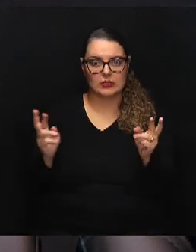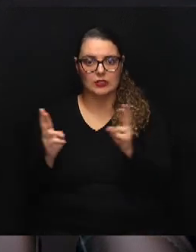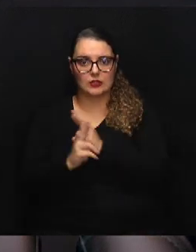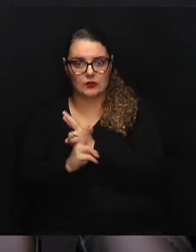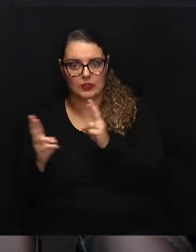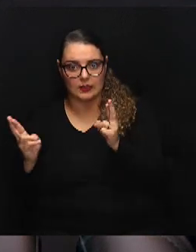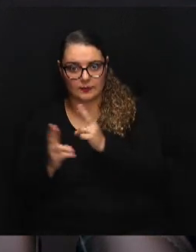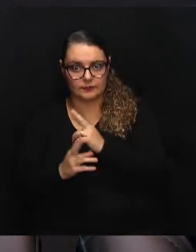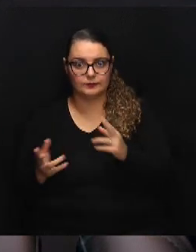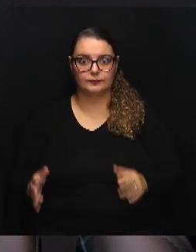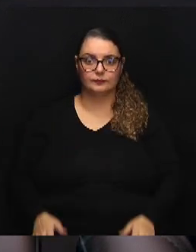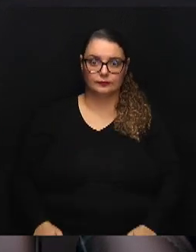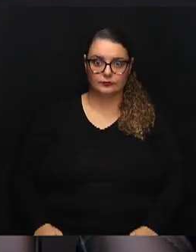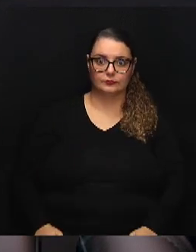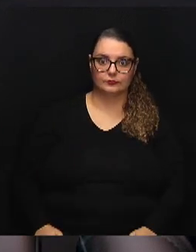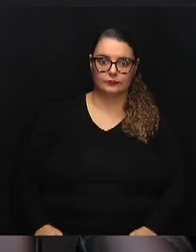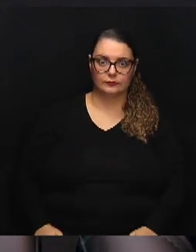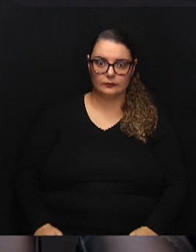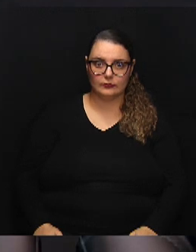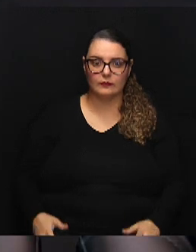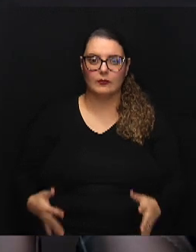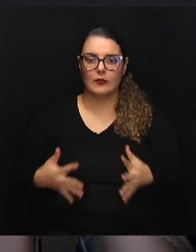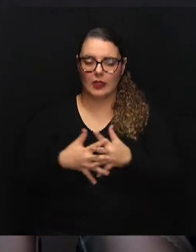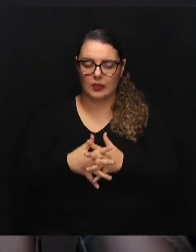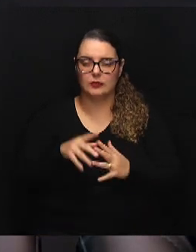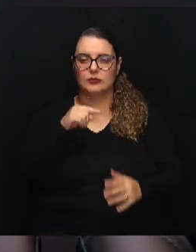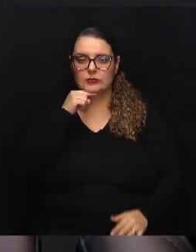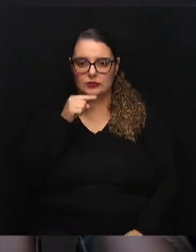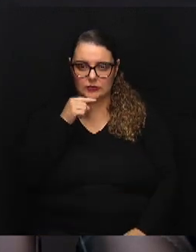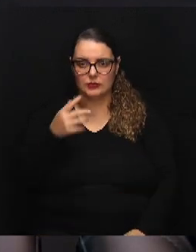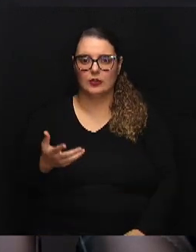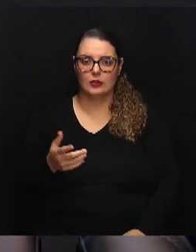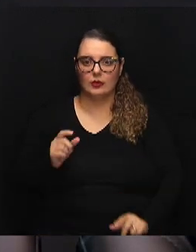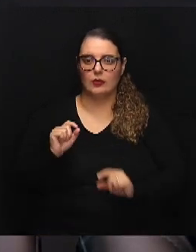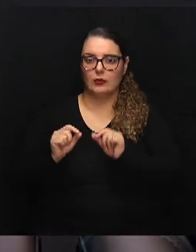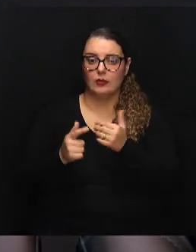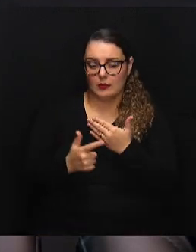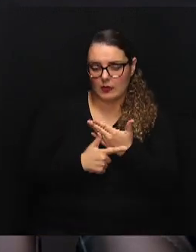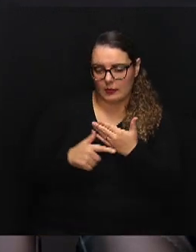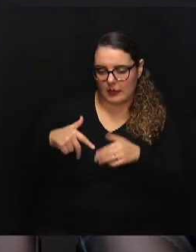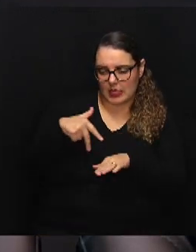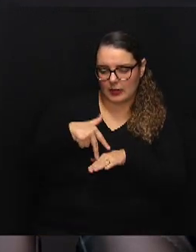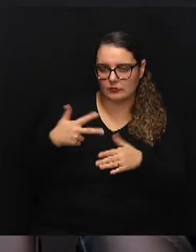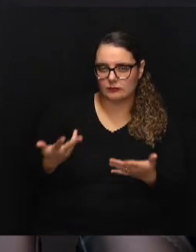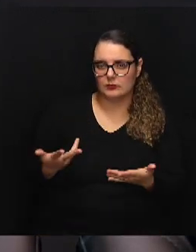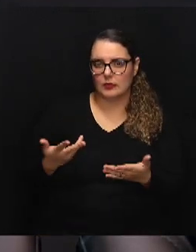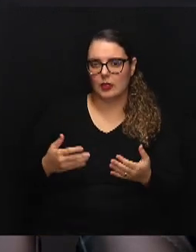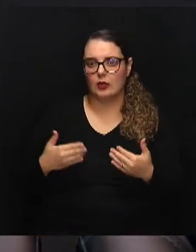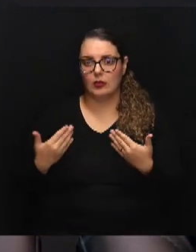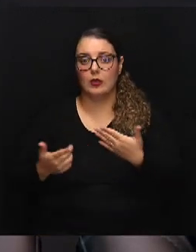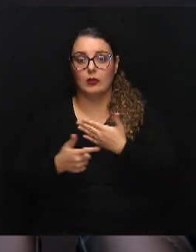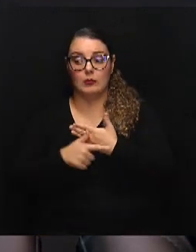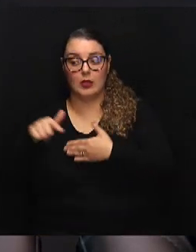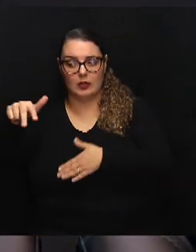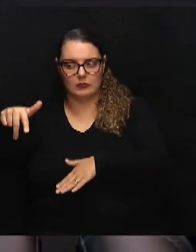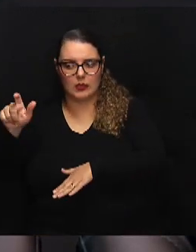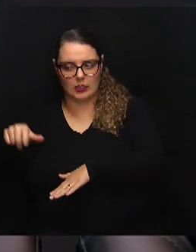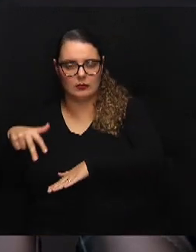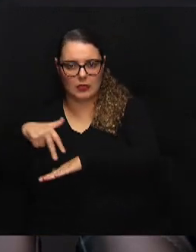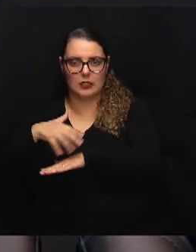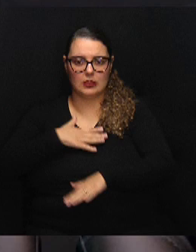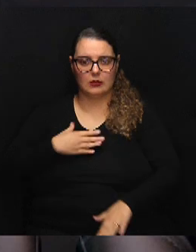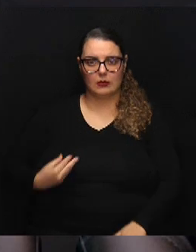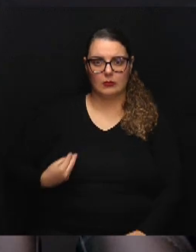relacionamento e a gente tá aí confuso, em dúvida do que papel que eu ocupo, né, que papel que essa pessoa tá ocupando na minha